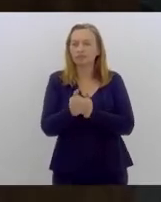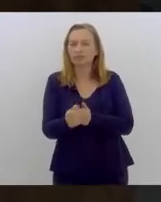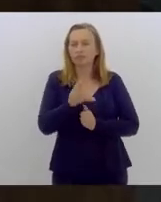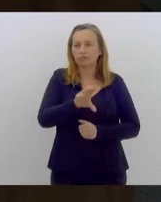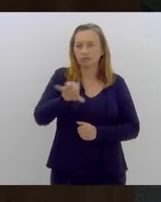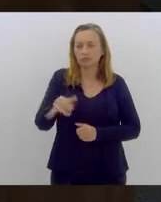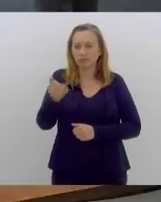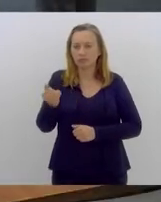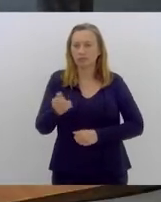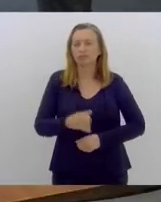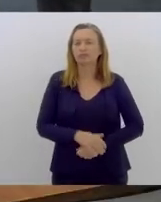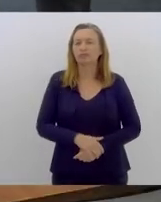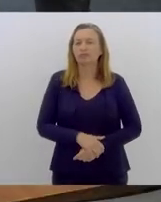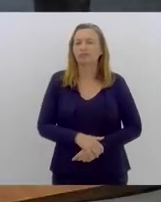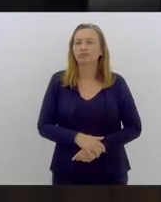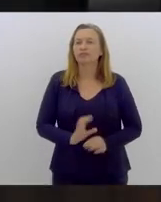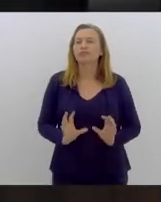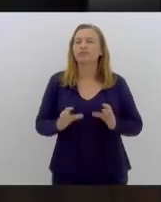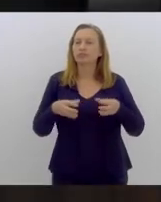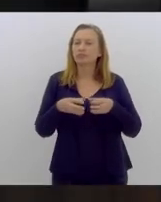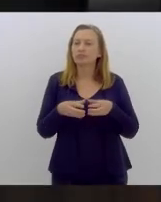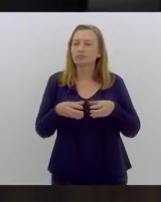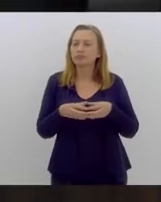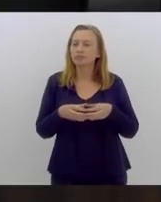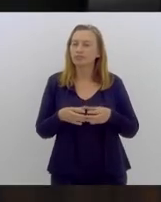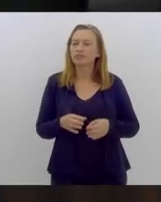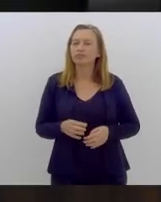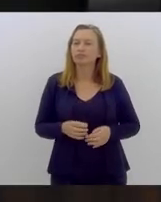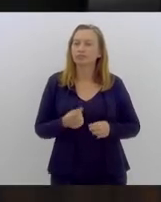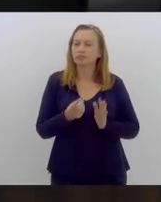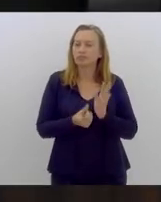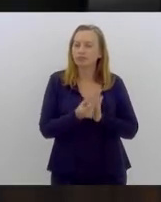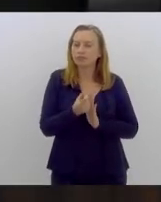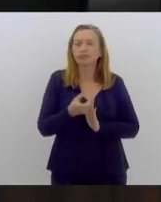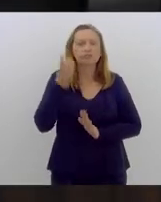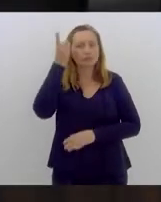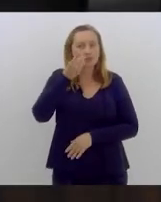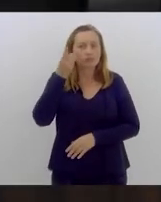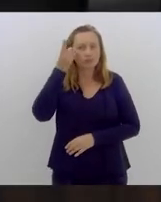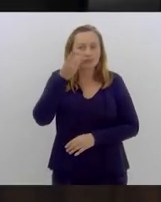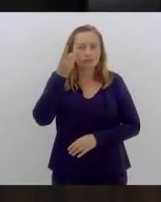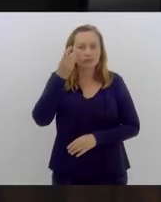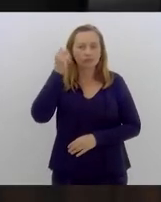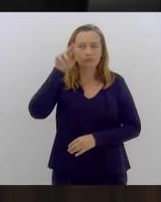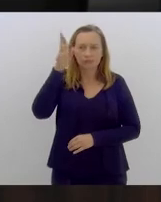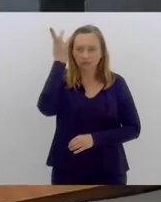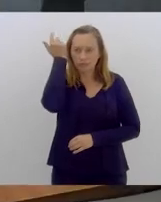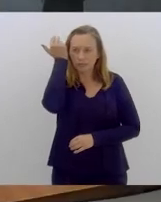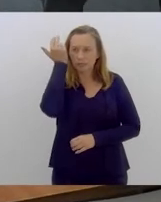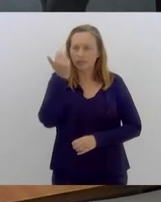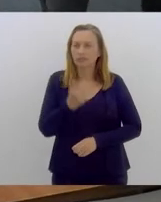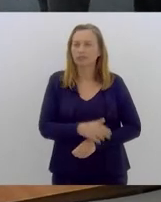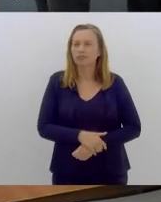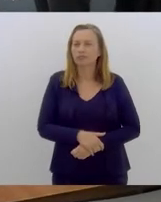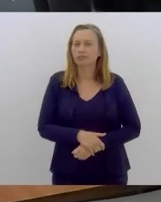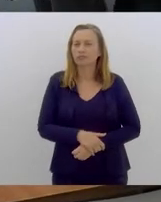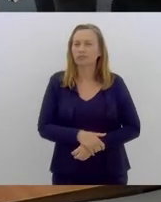CCJ. Pela Comissão de Orçamento, deputado Eliomar.